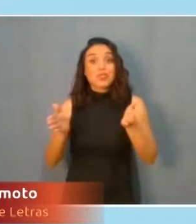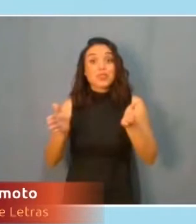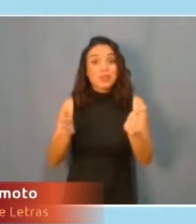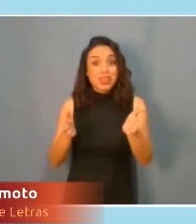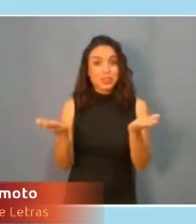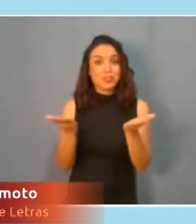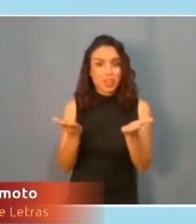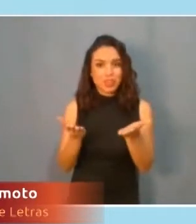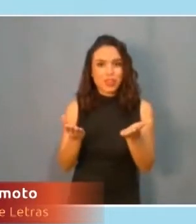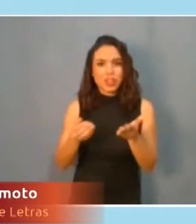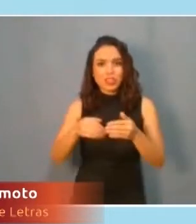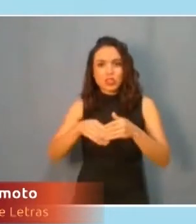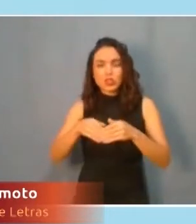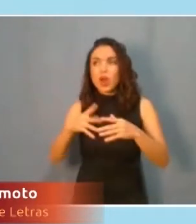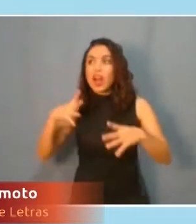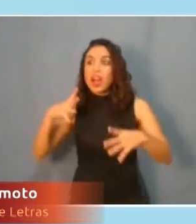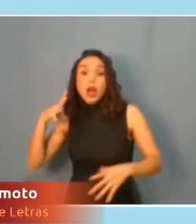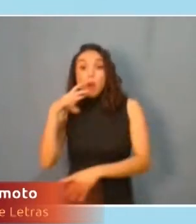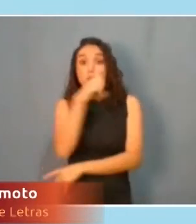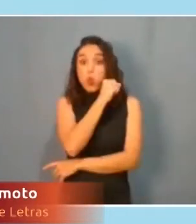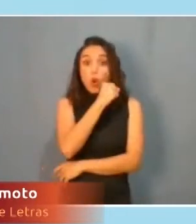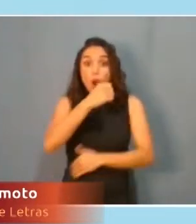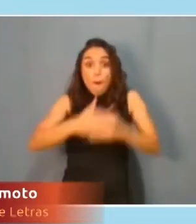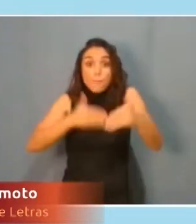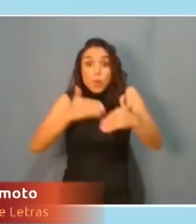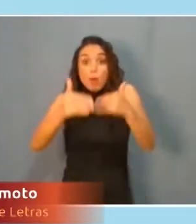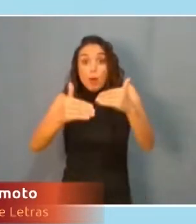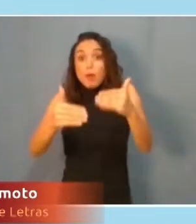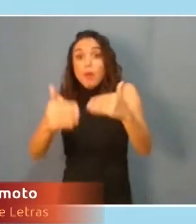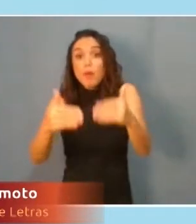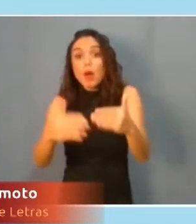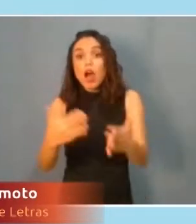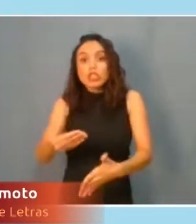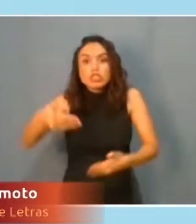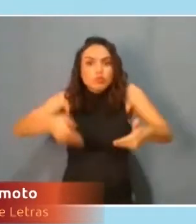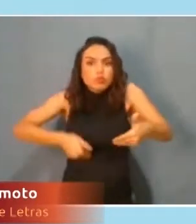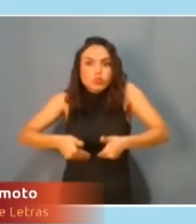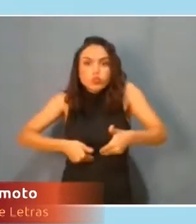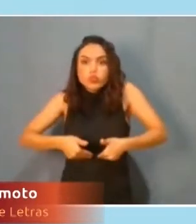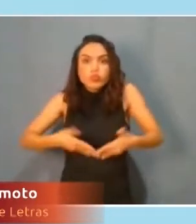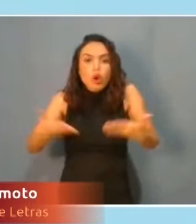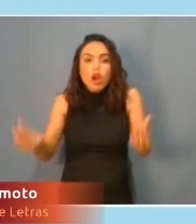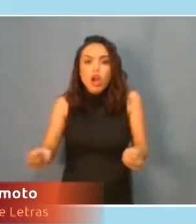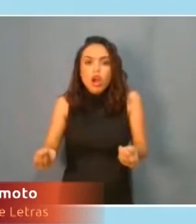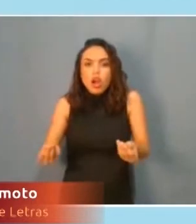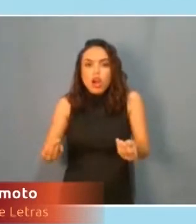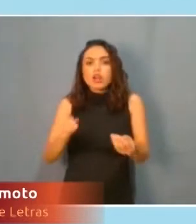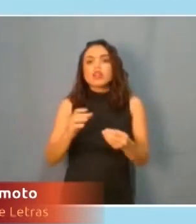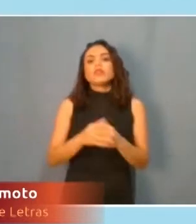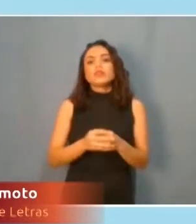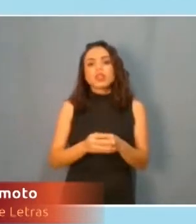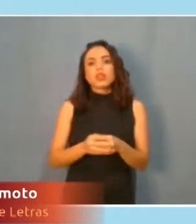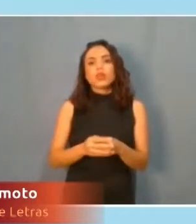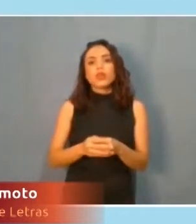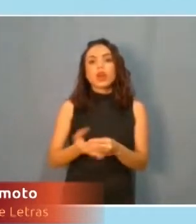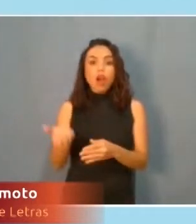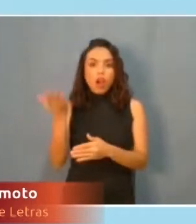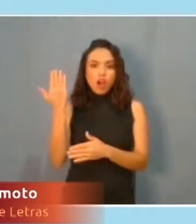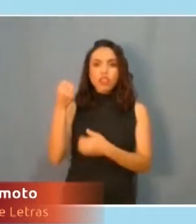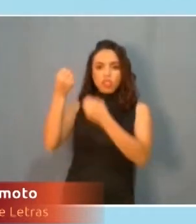Se não tivesse pandemia, a gente estaria no mesmo caminho, no mesmo processo, porque tudo é causa e efeito. Como a Nathalie falou, o